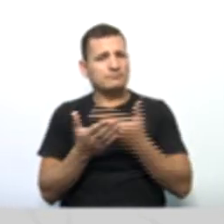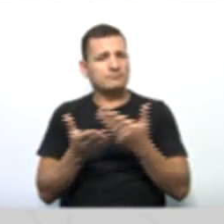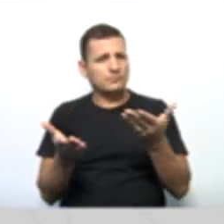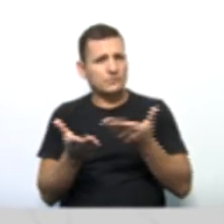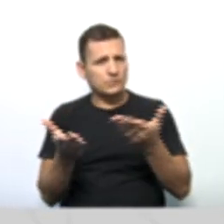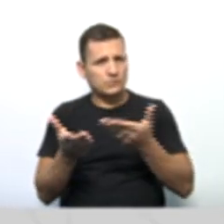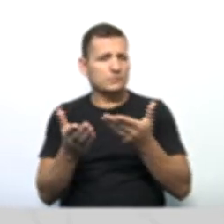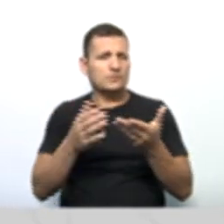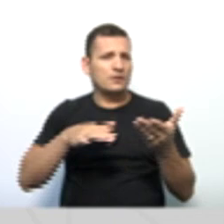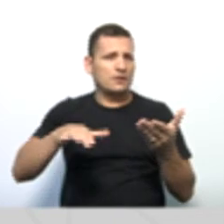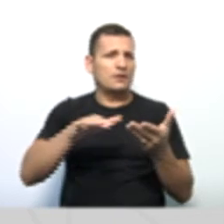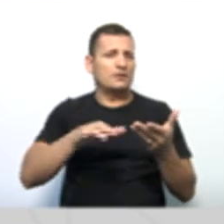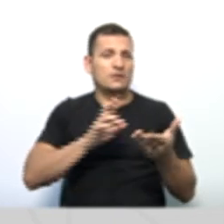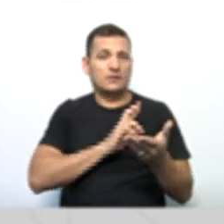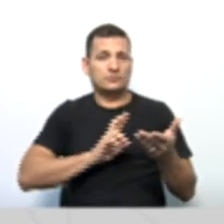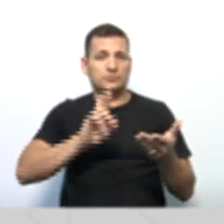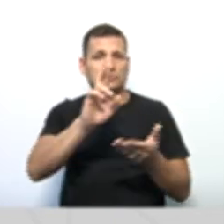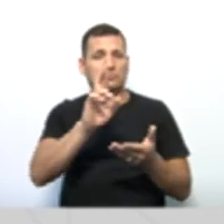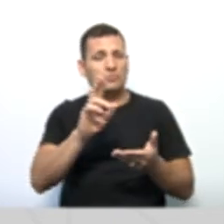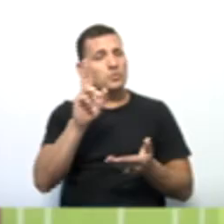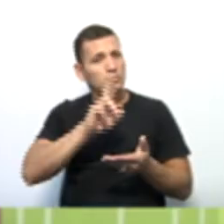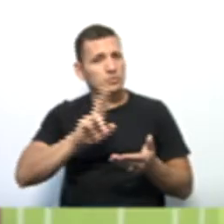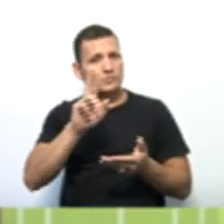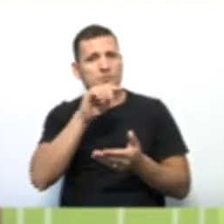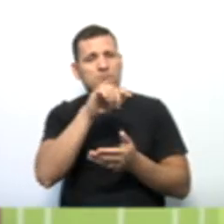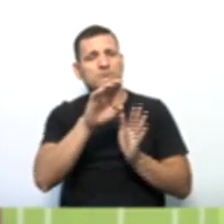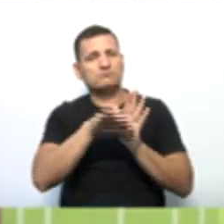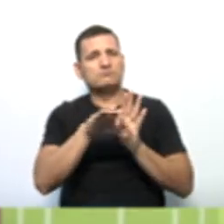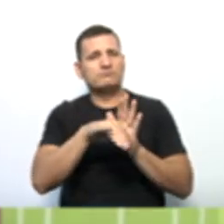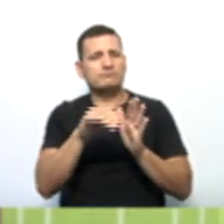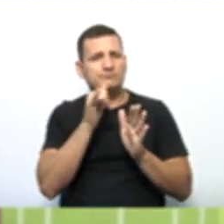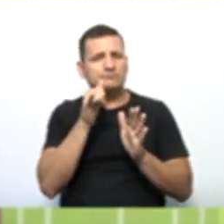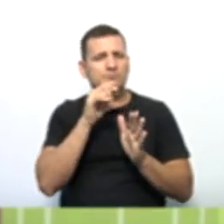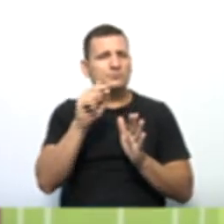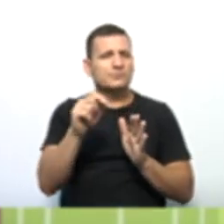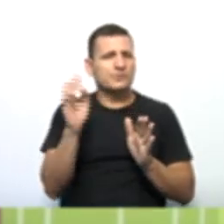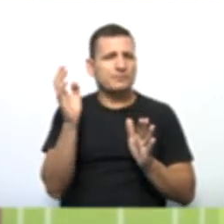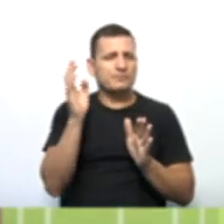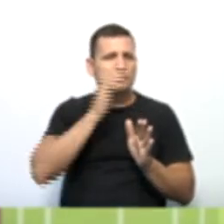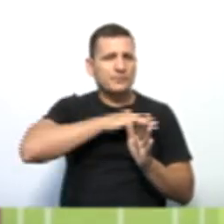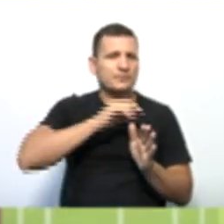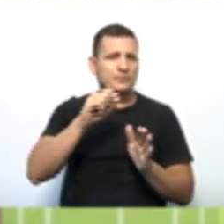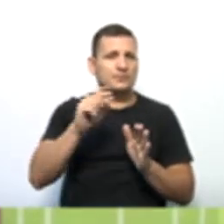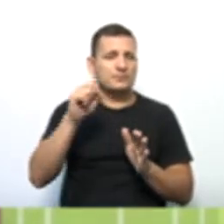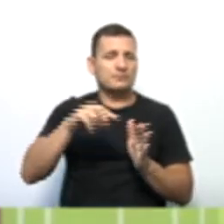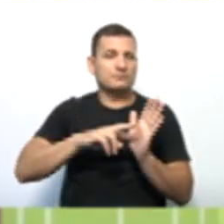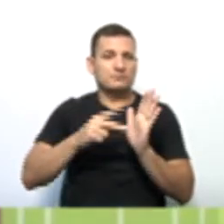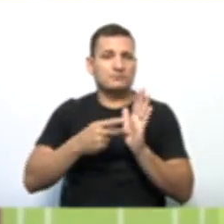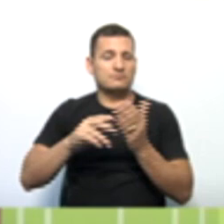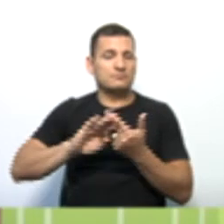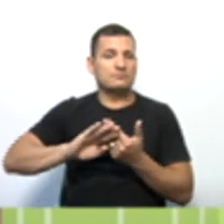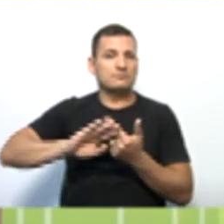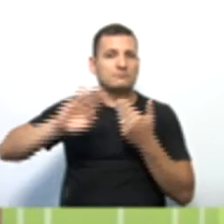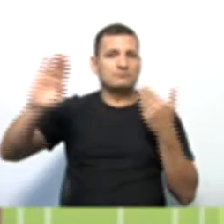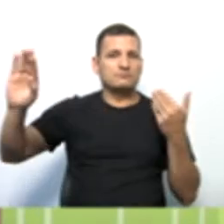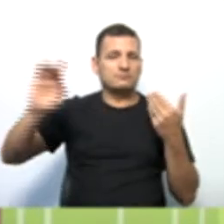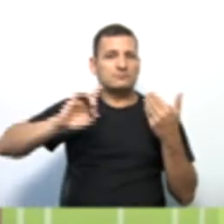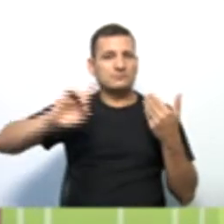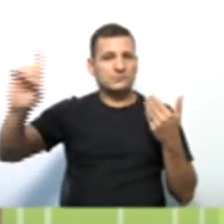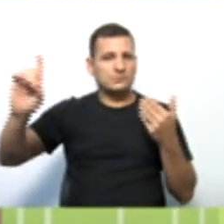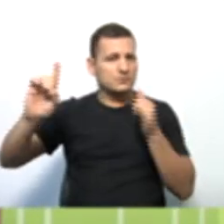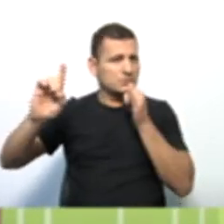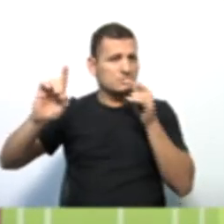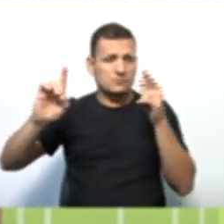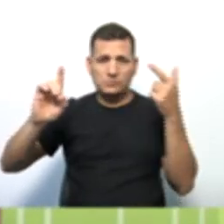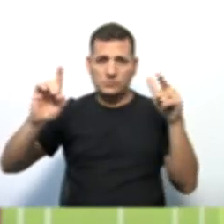desse fundamento. Ou seja, o que é mal? O mal nada mais é do que se afastar de Deus. Se você não está seguindo